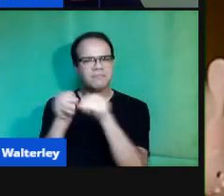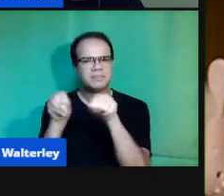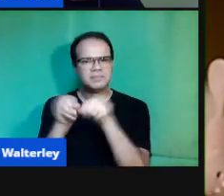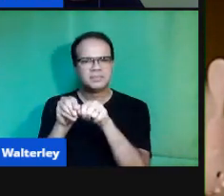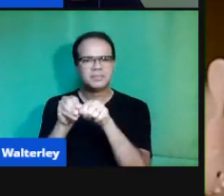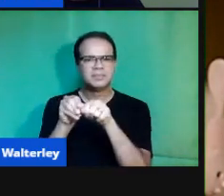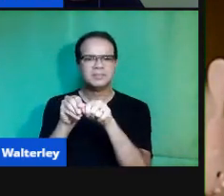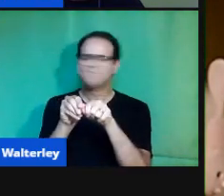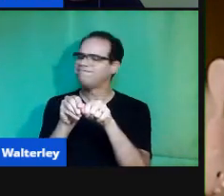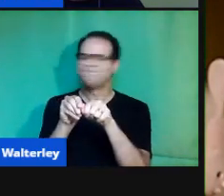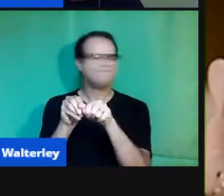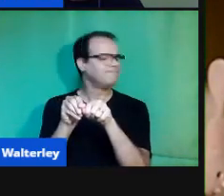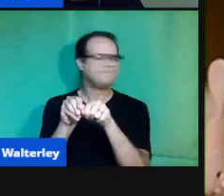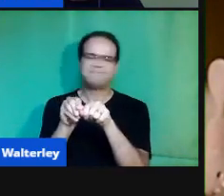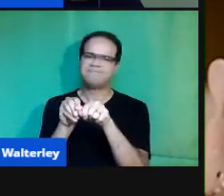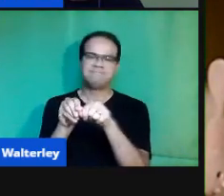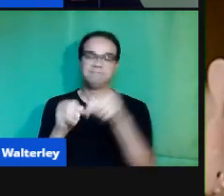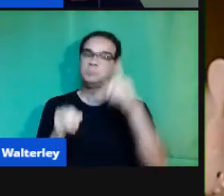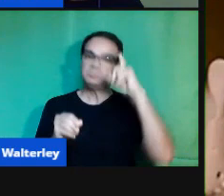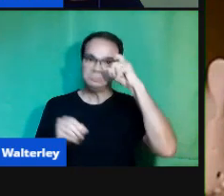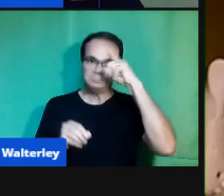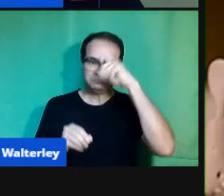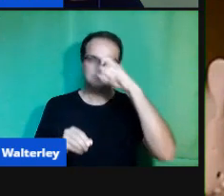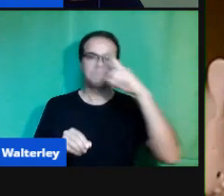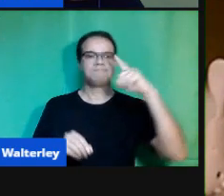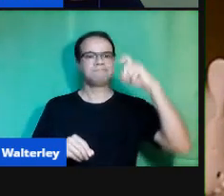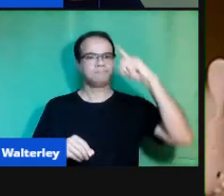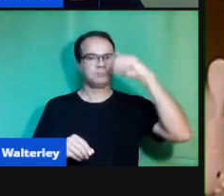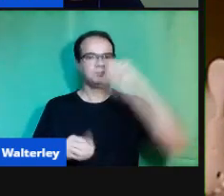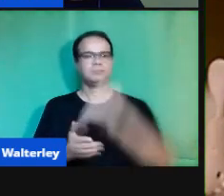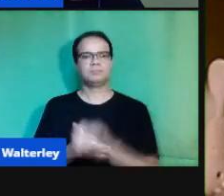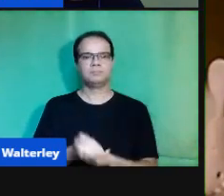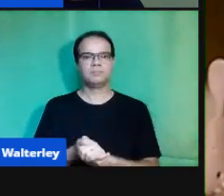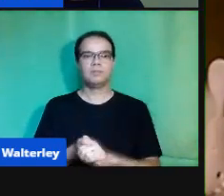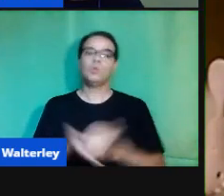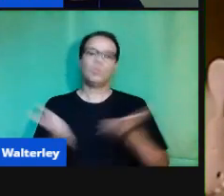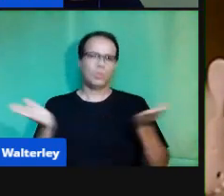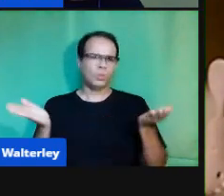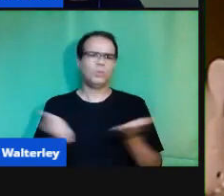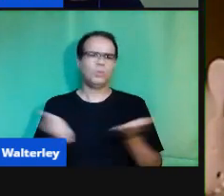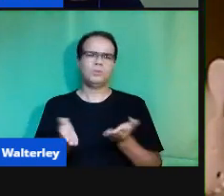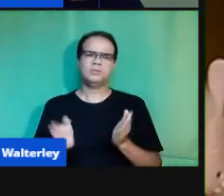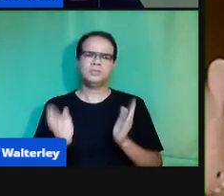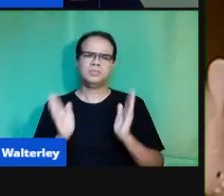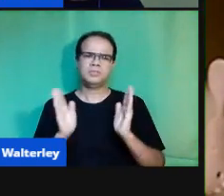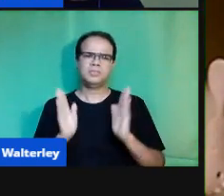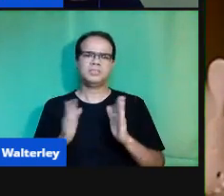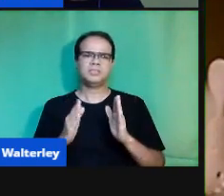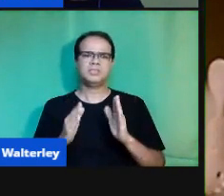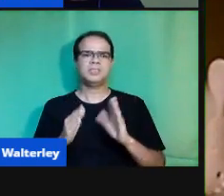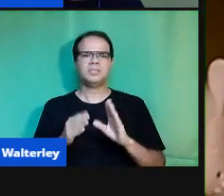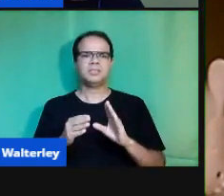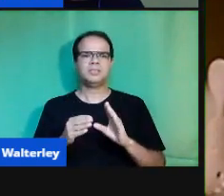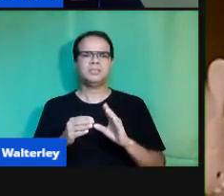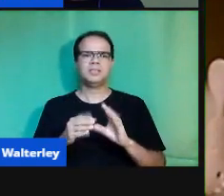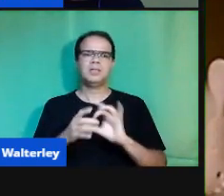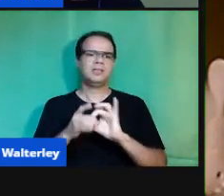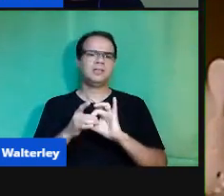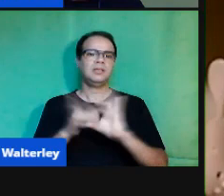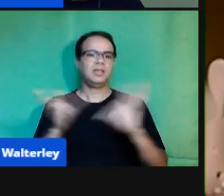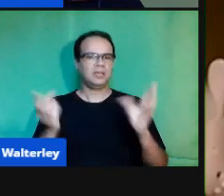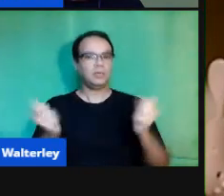né? Então, assim, hoje em dia eu acho que já está um pouco mais aberto, né? Para a